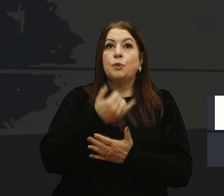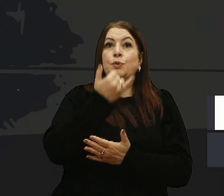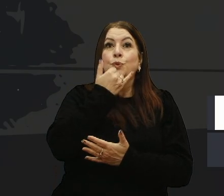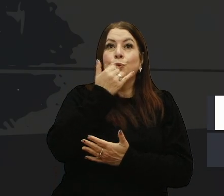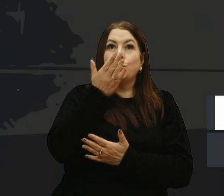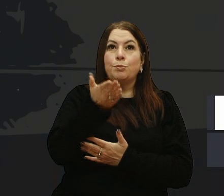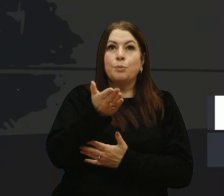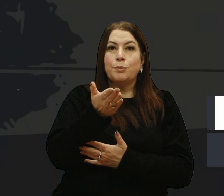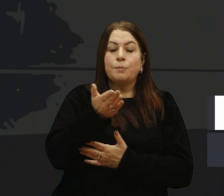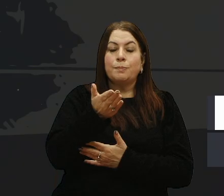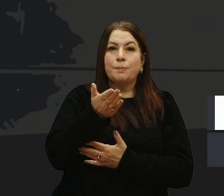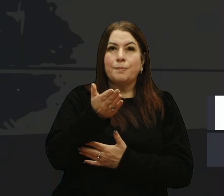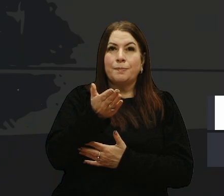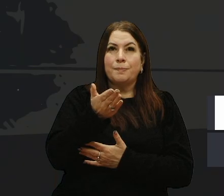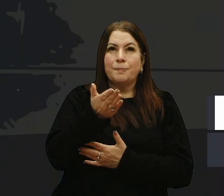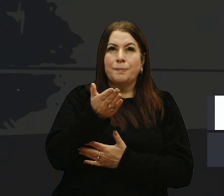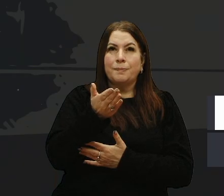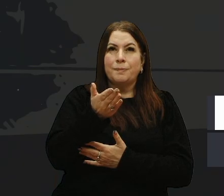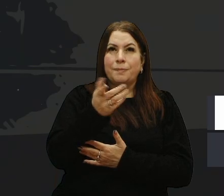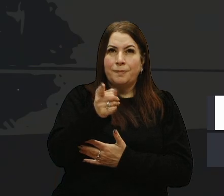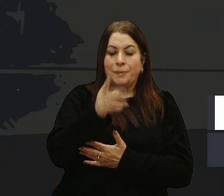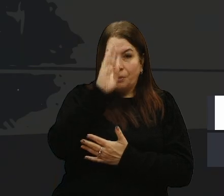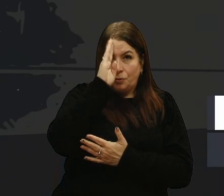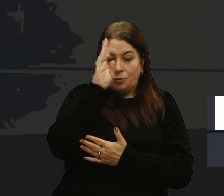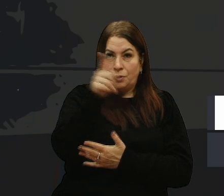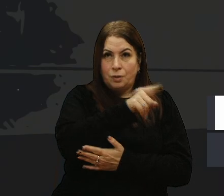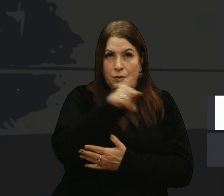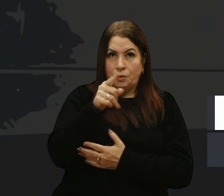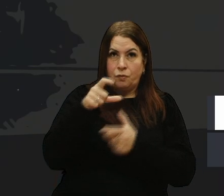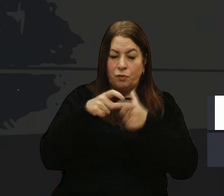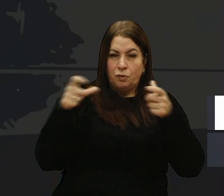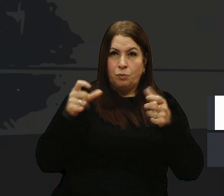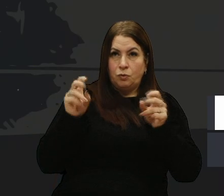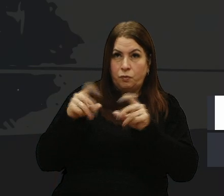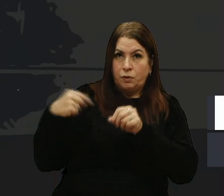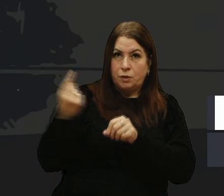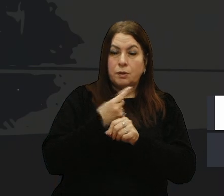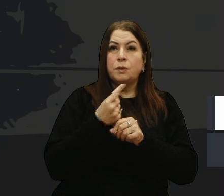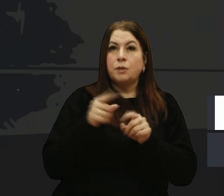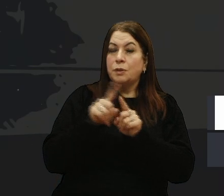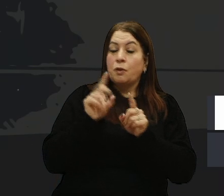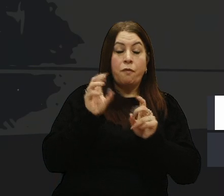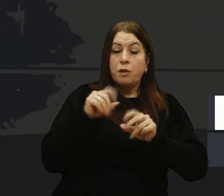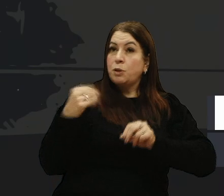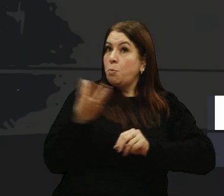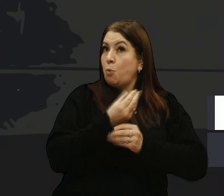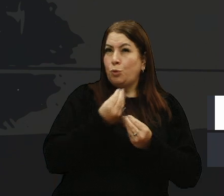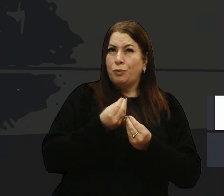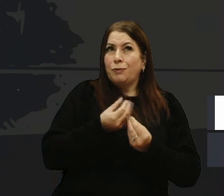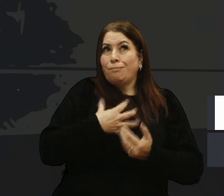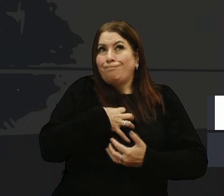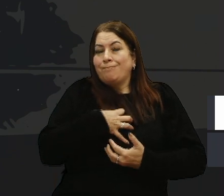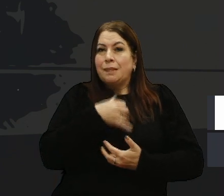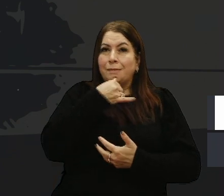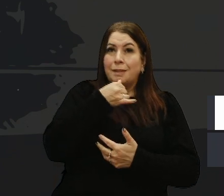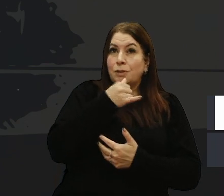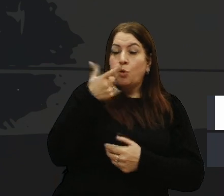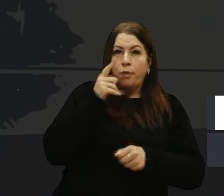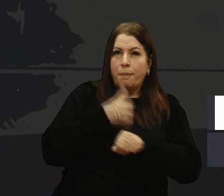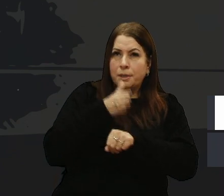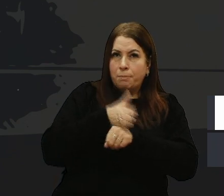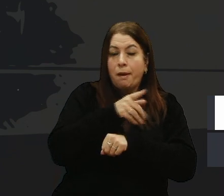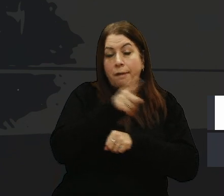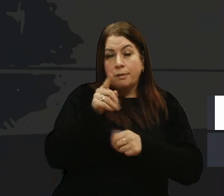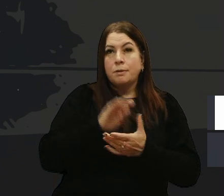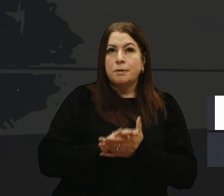não tinha me ligado. Está ligado diretamente ao volume de vendas. Se o expositor não vende muito, ele fica meio frustrado e acaba não querendo participar. Então,